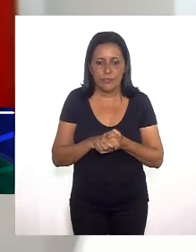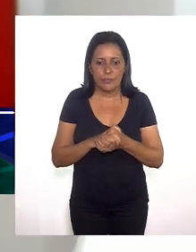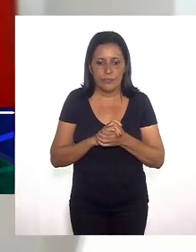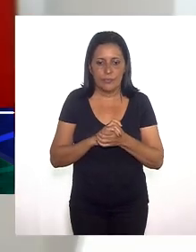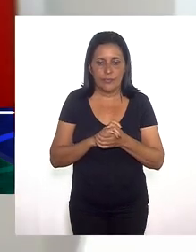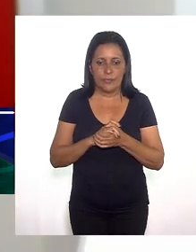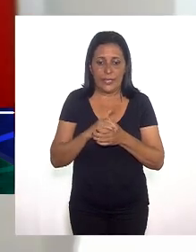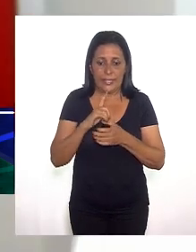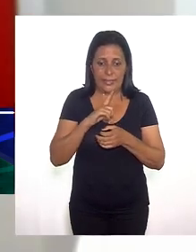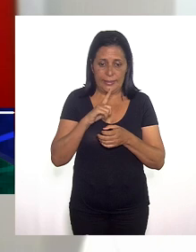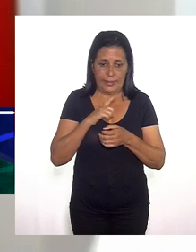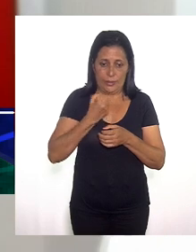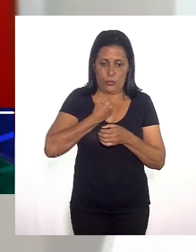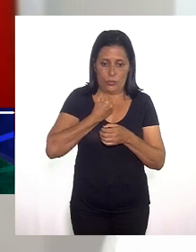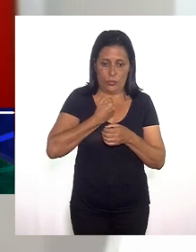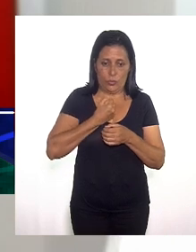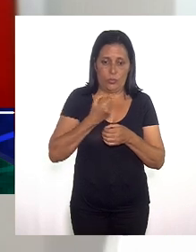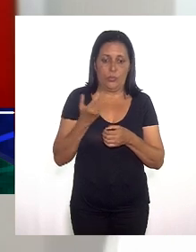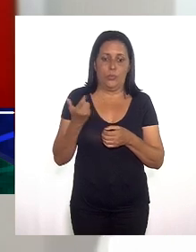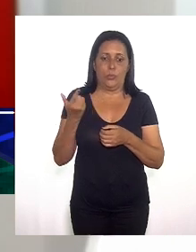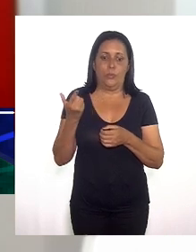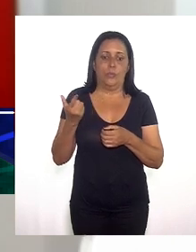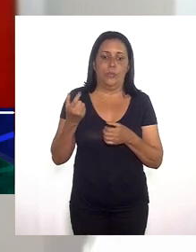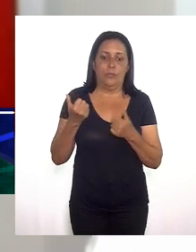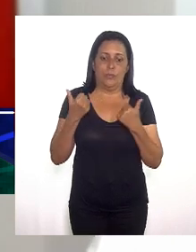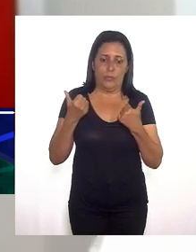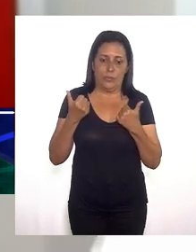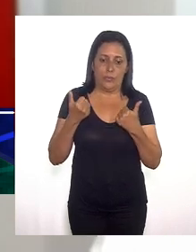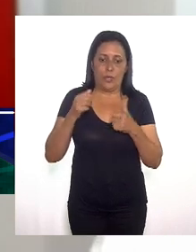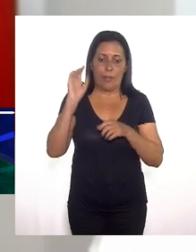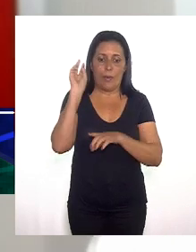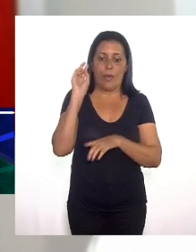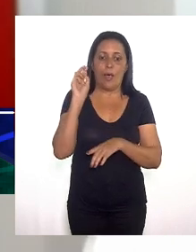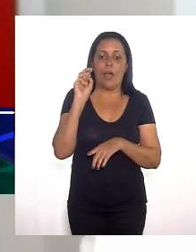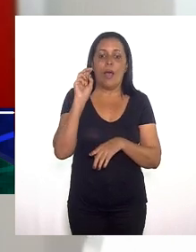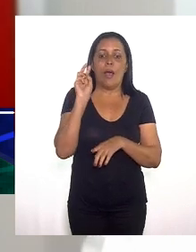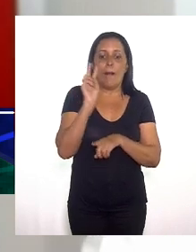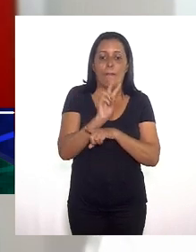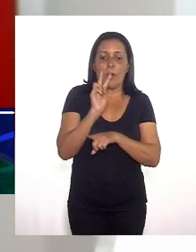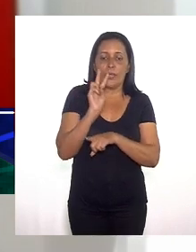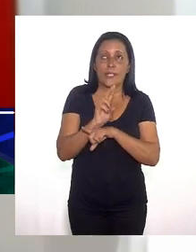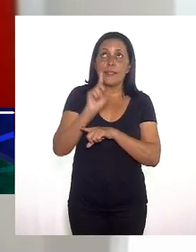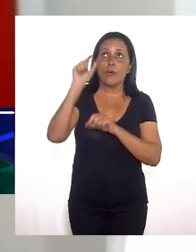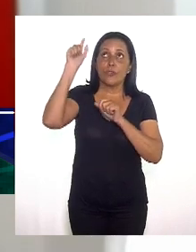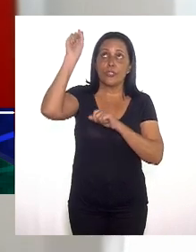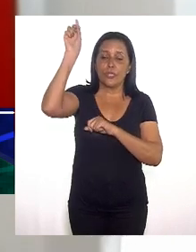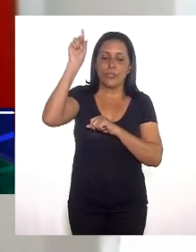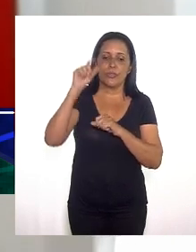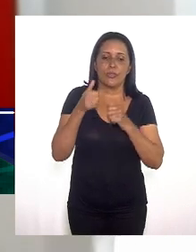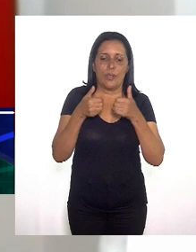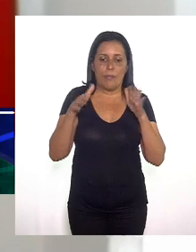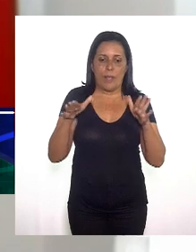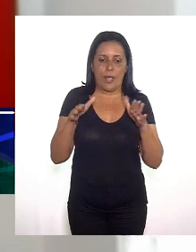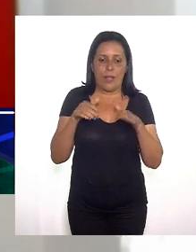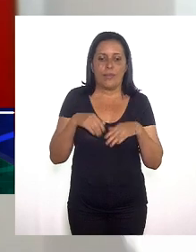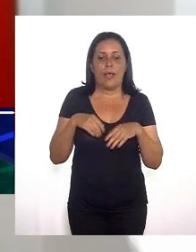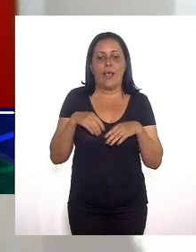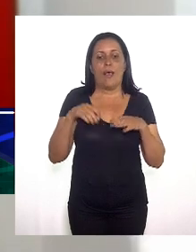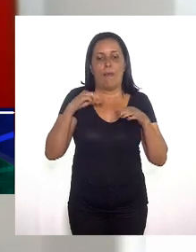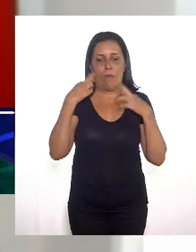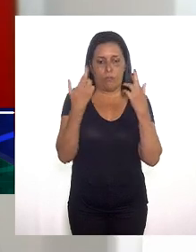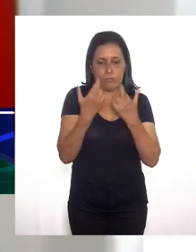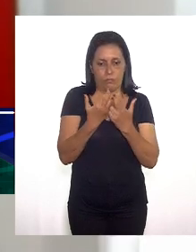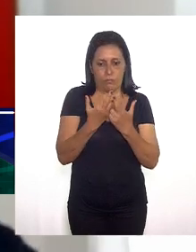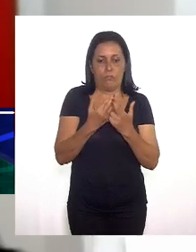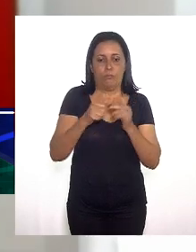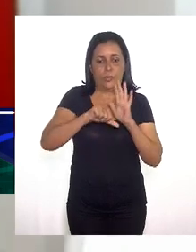Havendo o número legal sobre a proteção de Deus, iniciamos o nosso trabalho. Está aberta a sessão ordinária do dia 1 de junho de